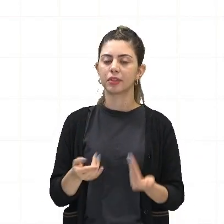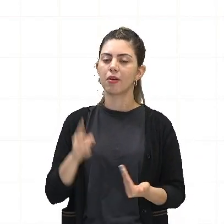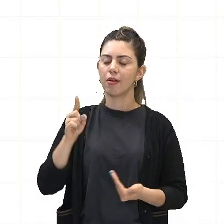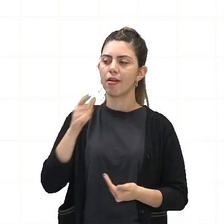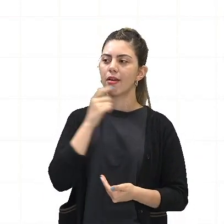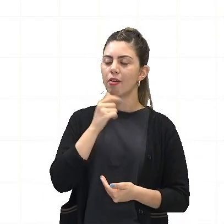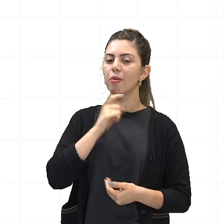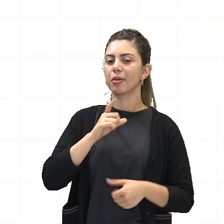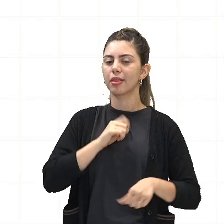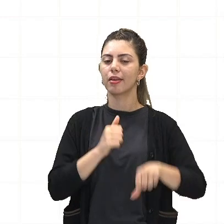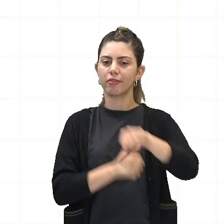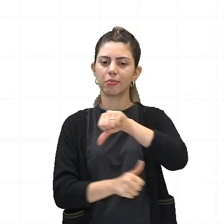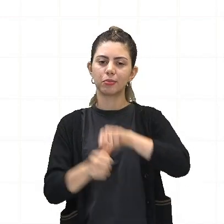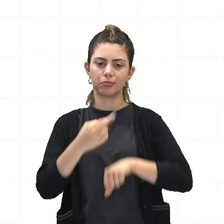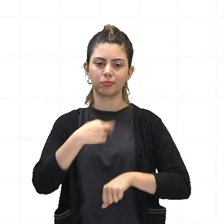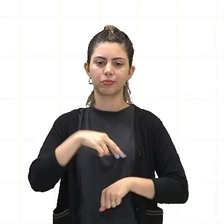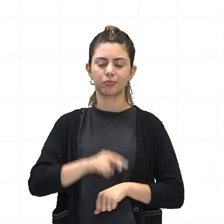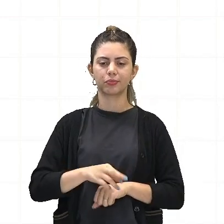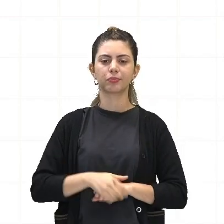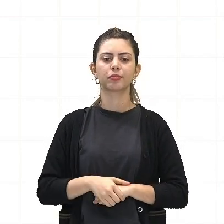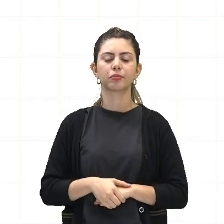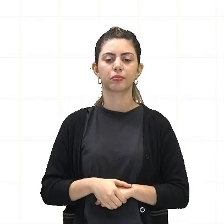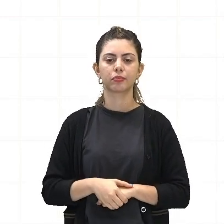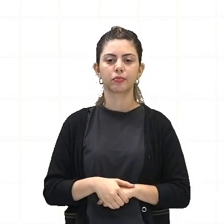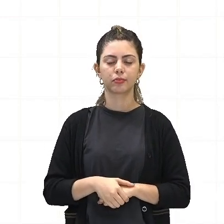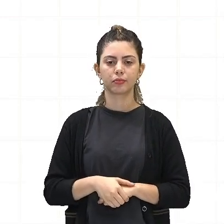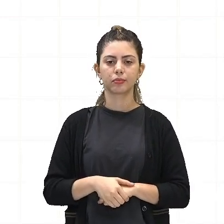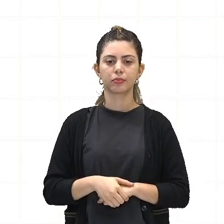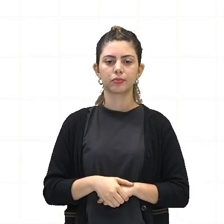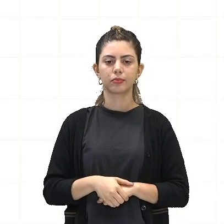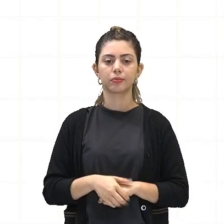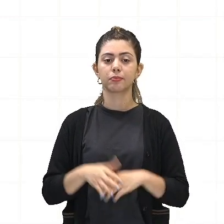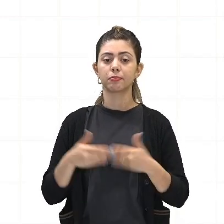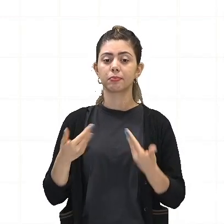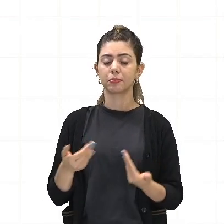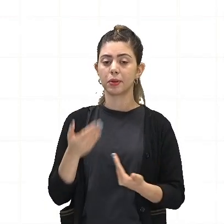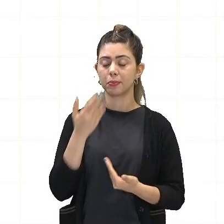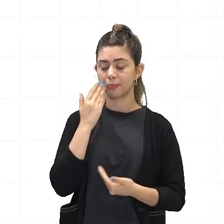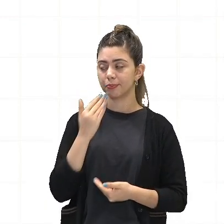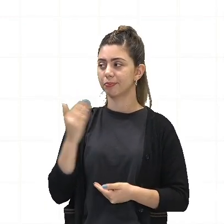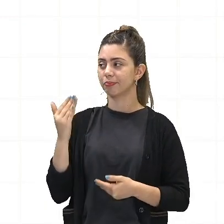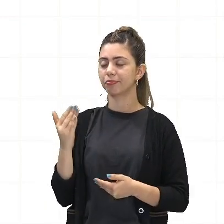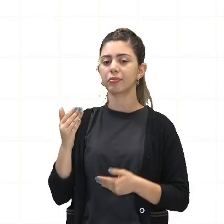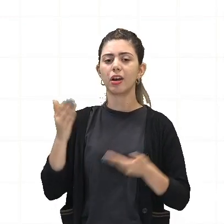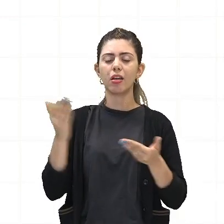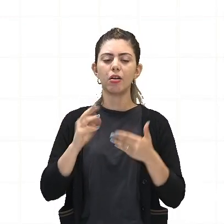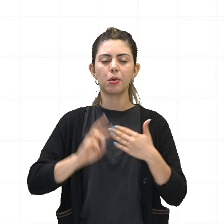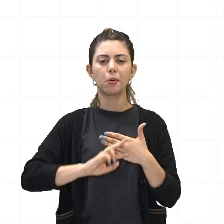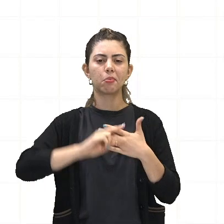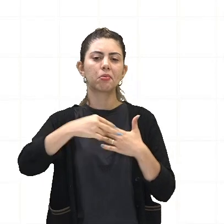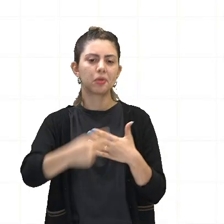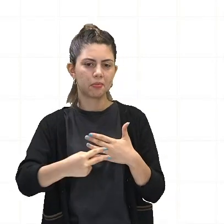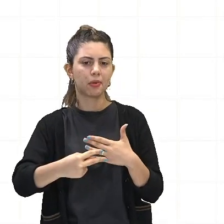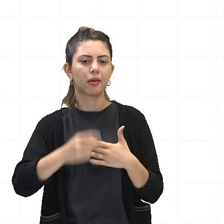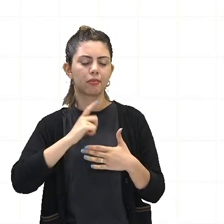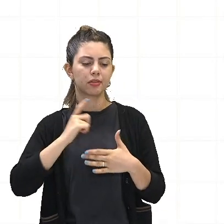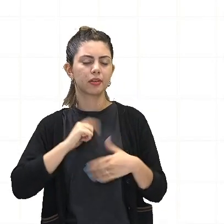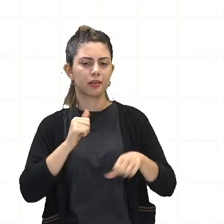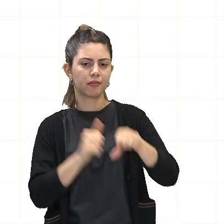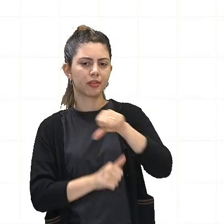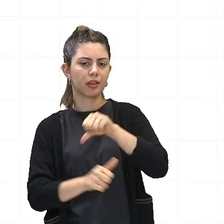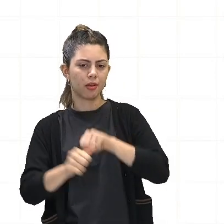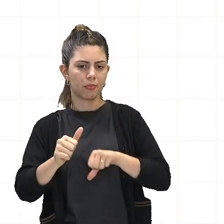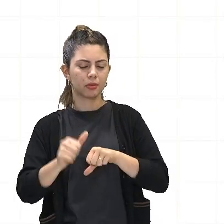dois sacramentos principais, o batismo e a Eucaristia, assim como o equilíbrio entre